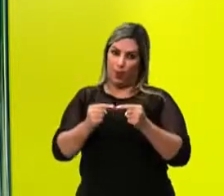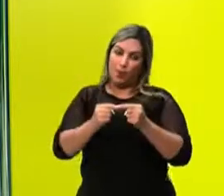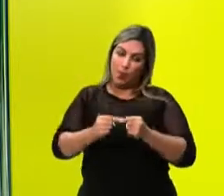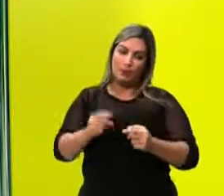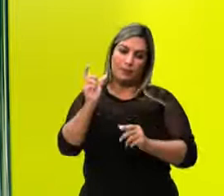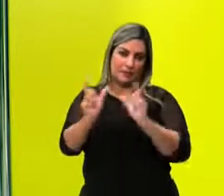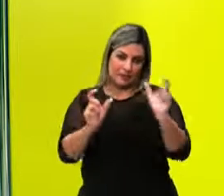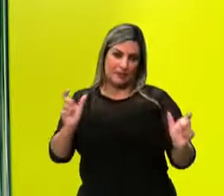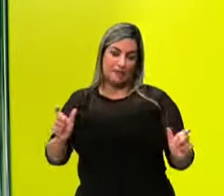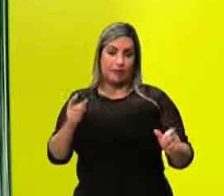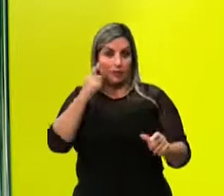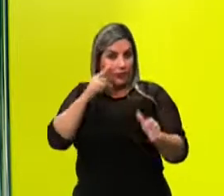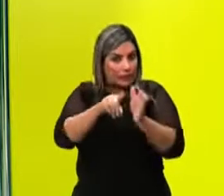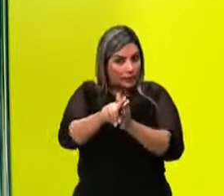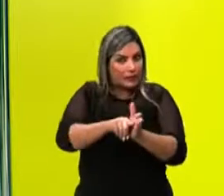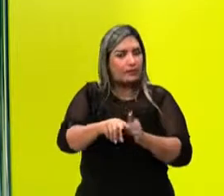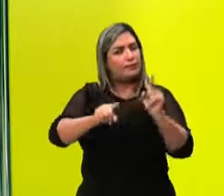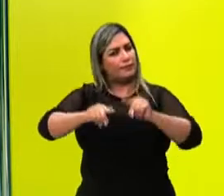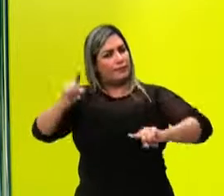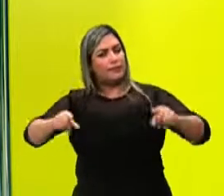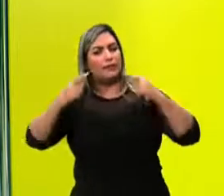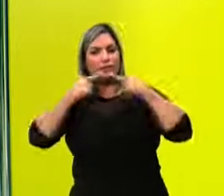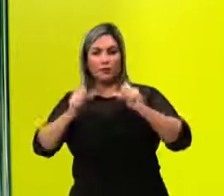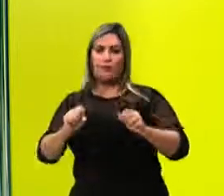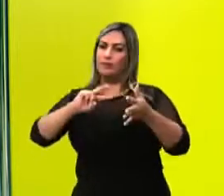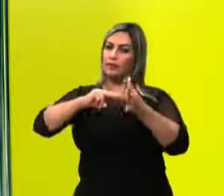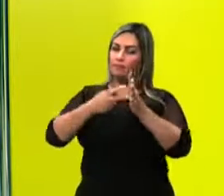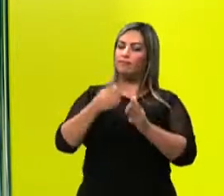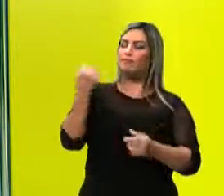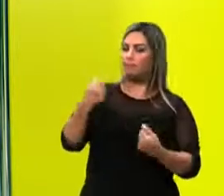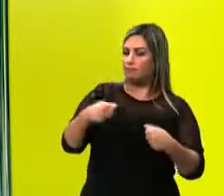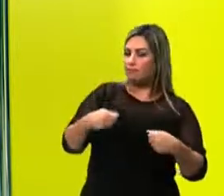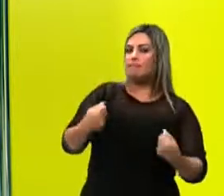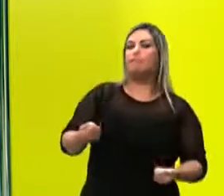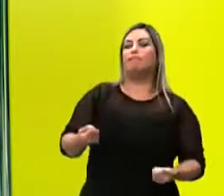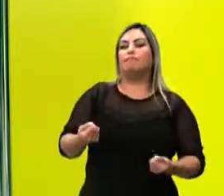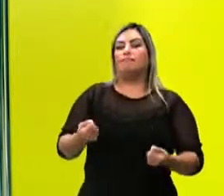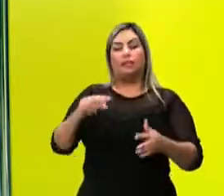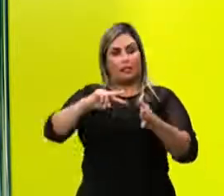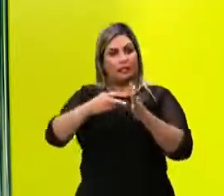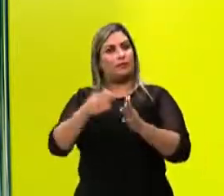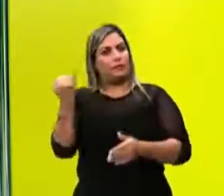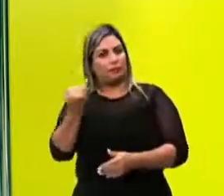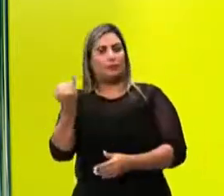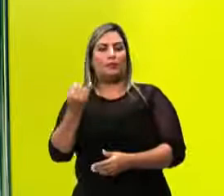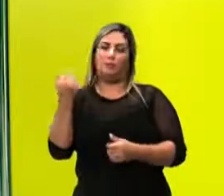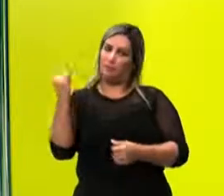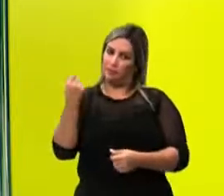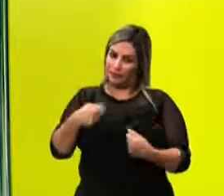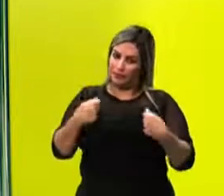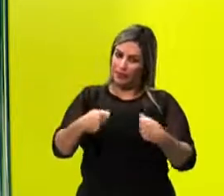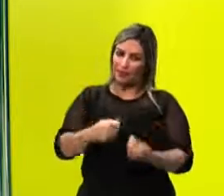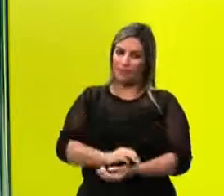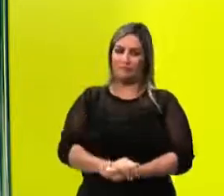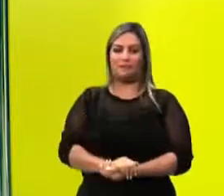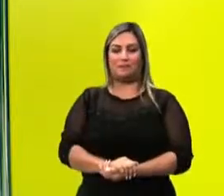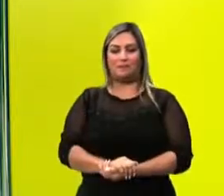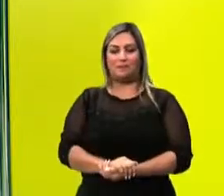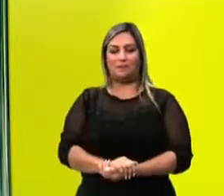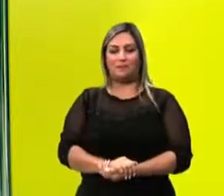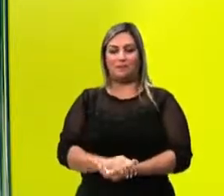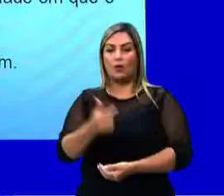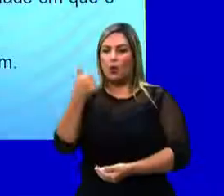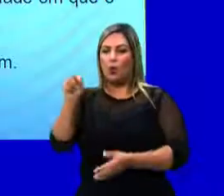a língua, essas variedades linguísticas e dar a ela um sentido, um significado. Vamos aqui para